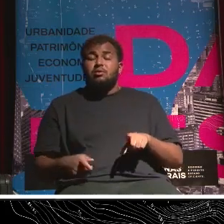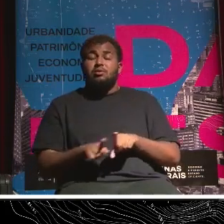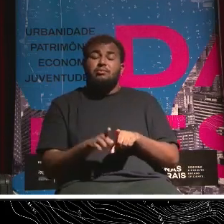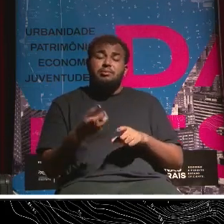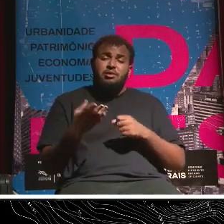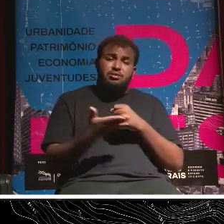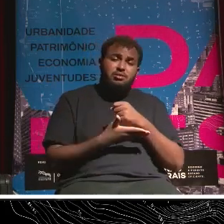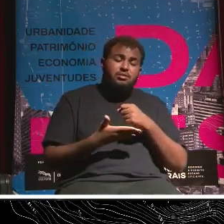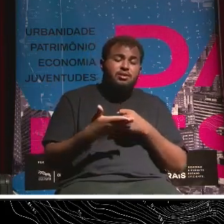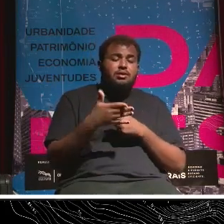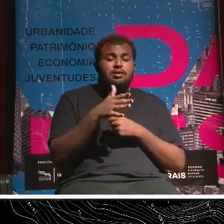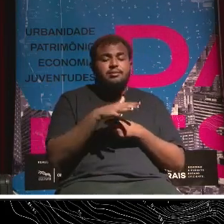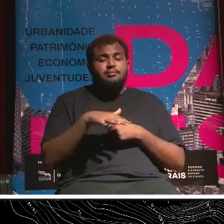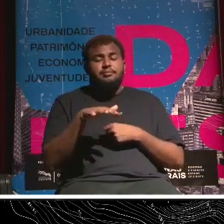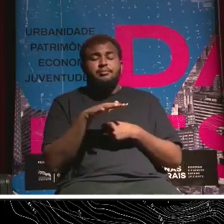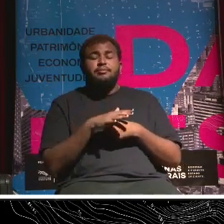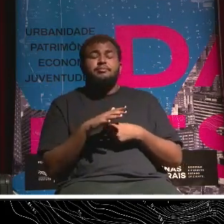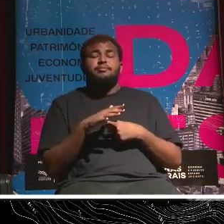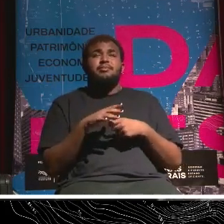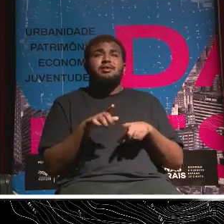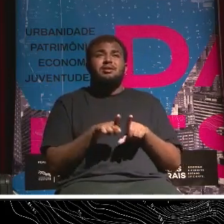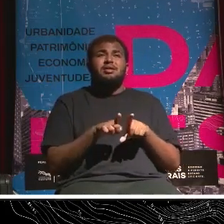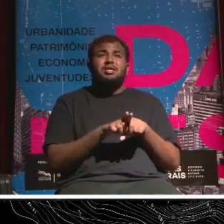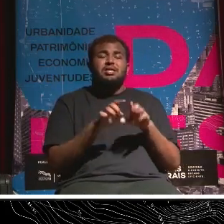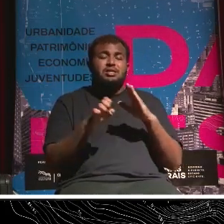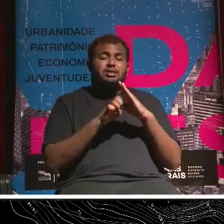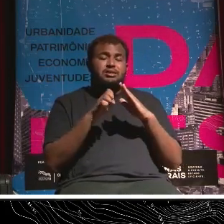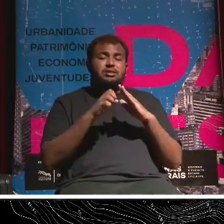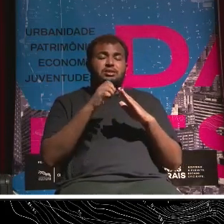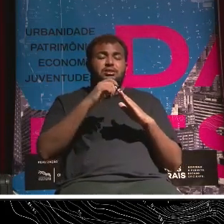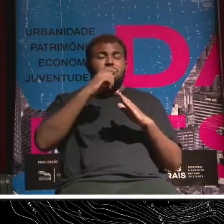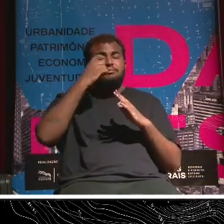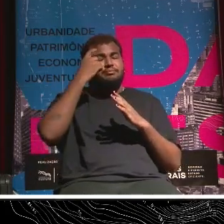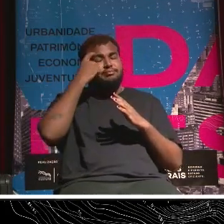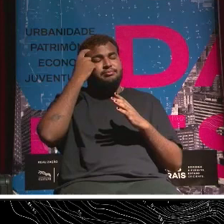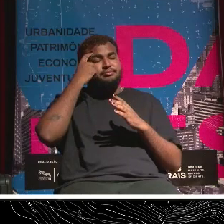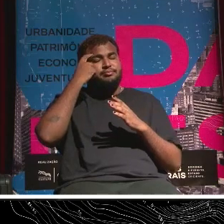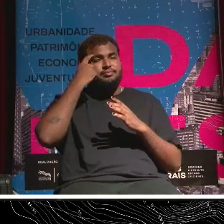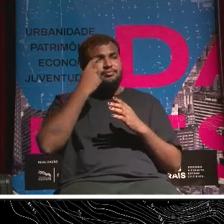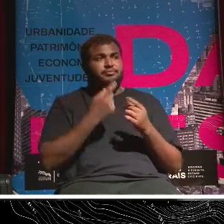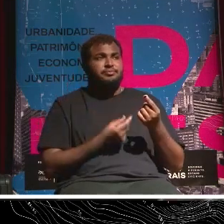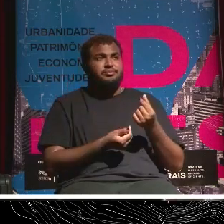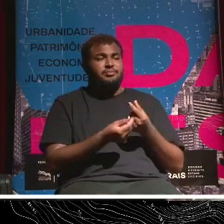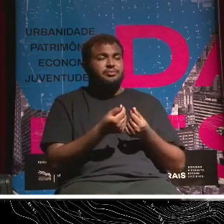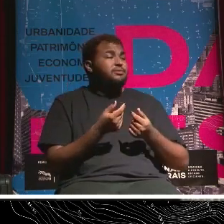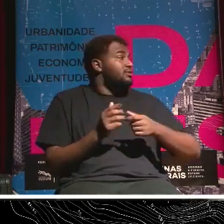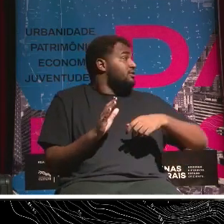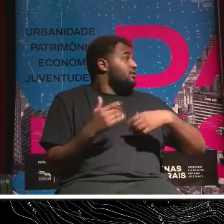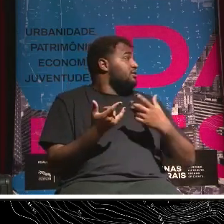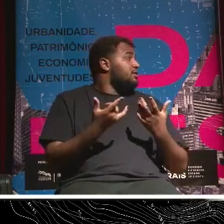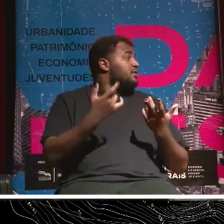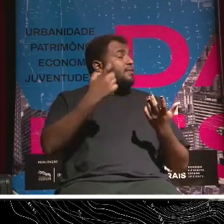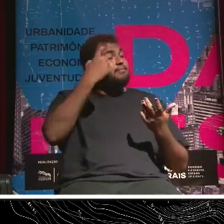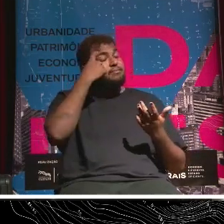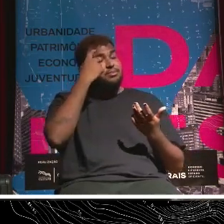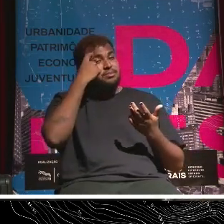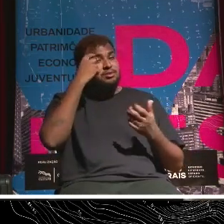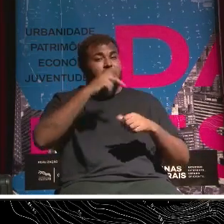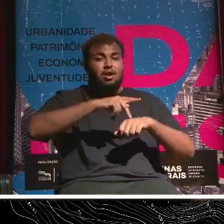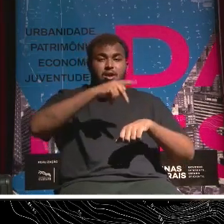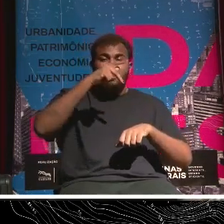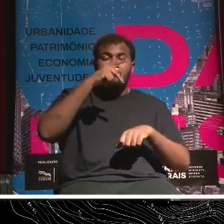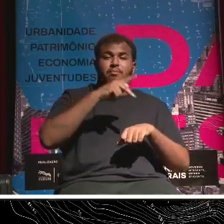setor, de empresas aí, que visam um lucro por si só. E, a partir disso, nessa